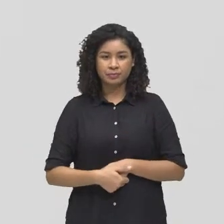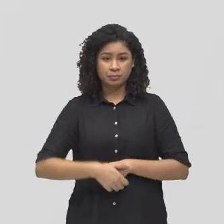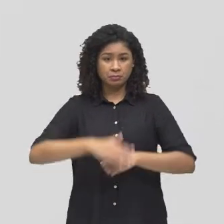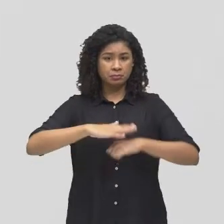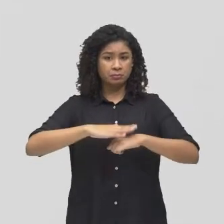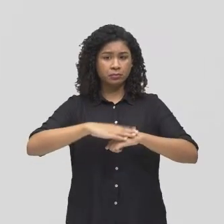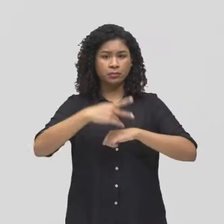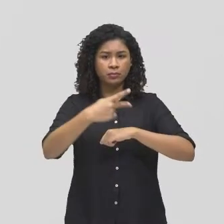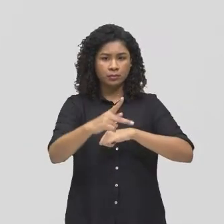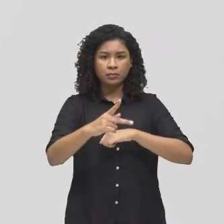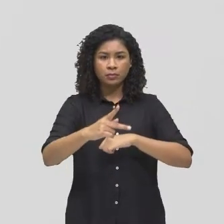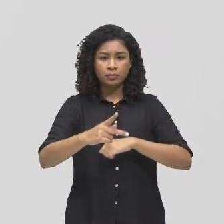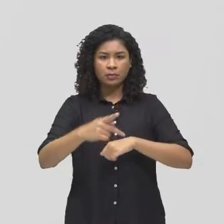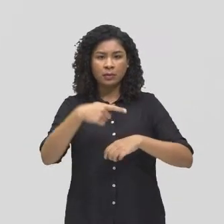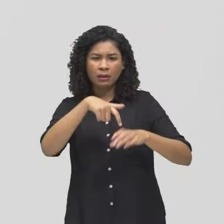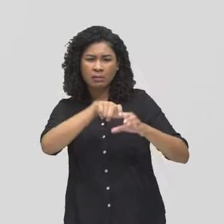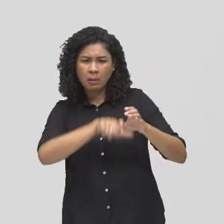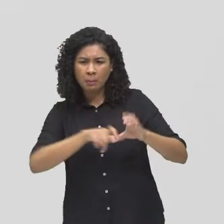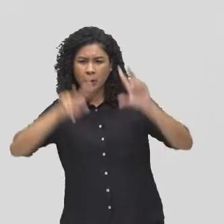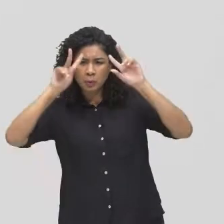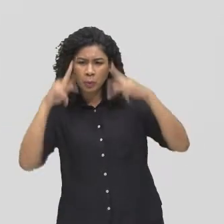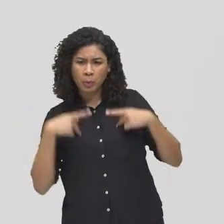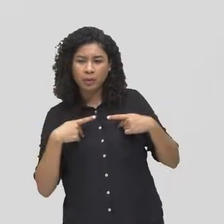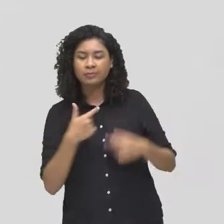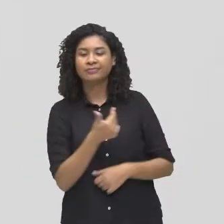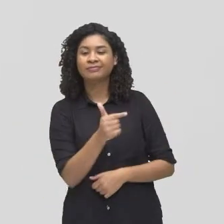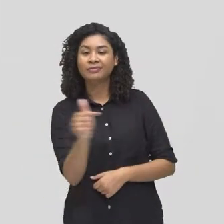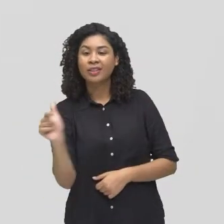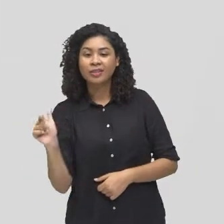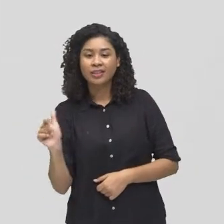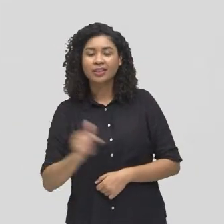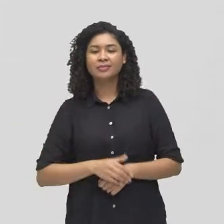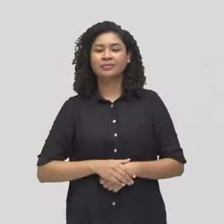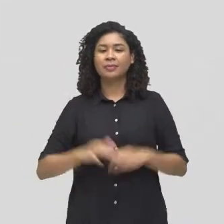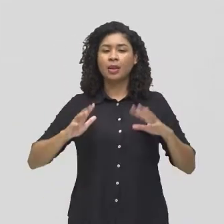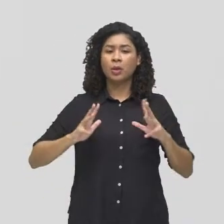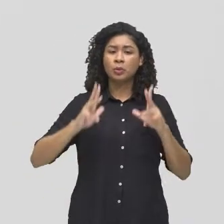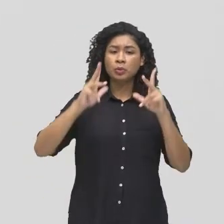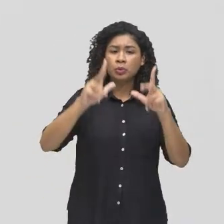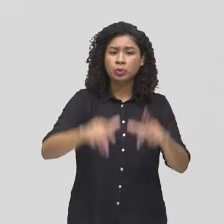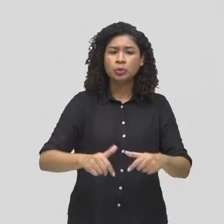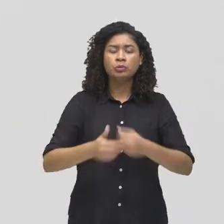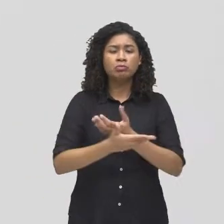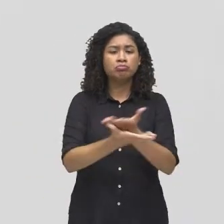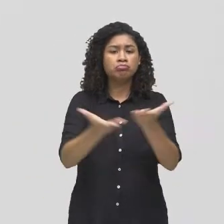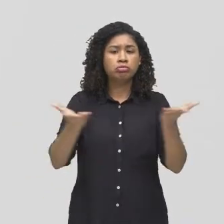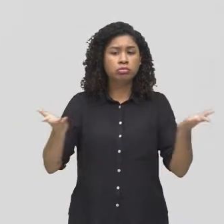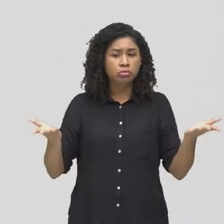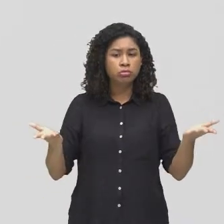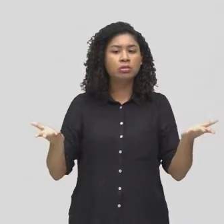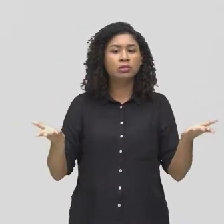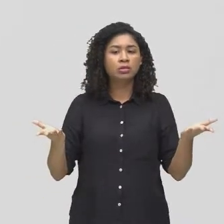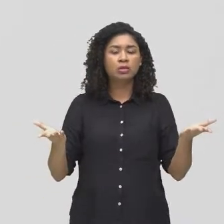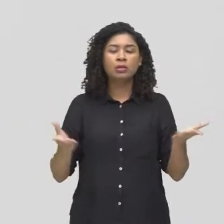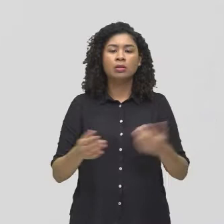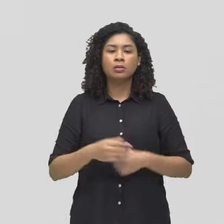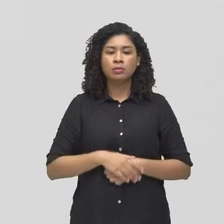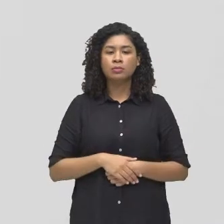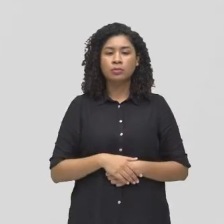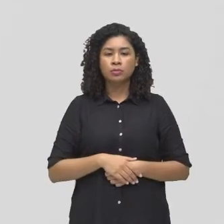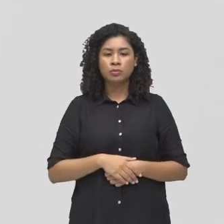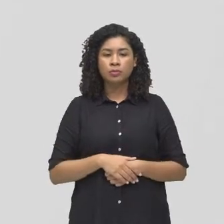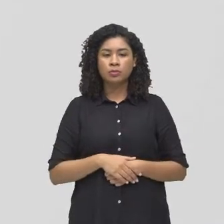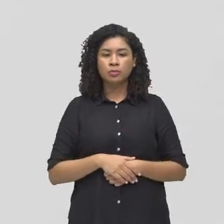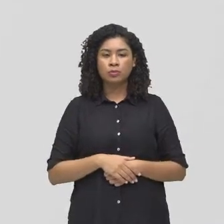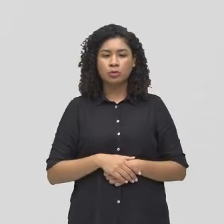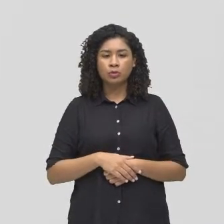do ser humano. Então, tudo que está posto, tudo que está, que não depende do ser humano, nós podemos